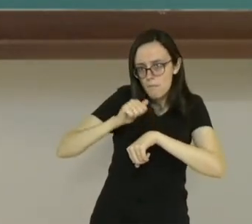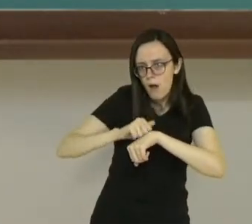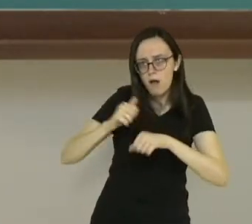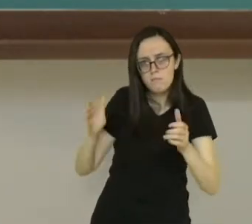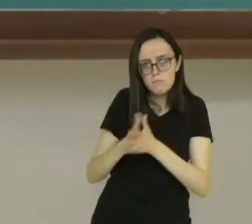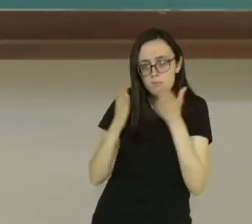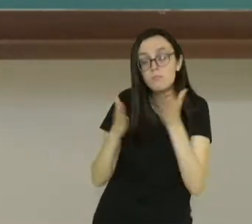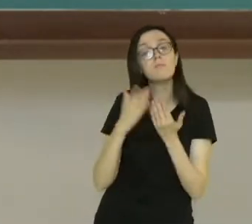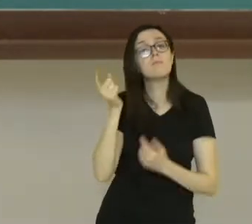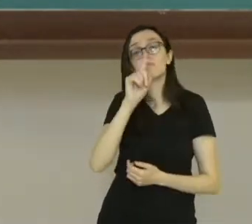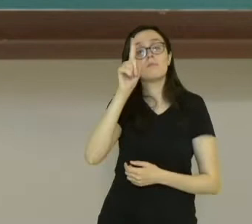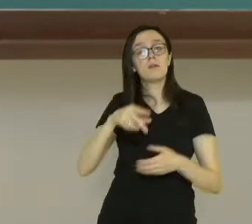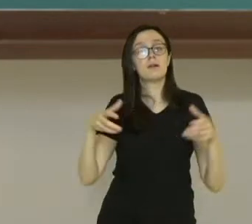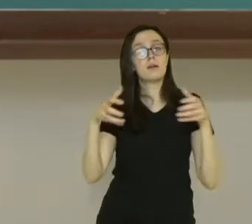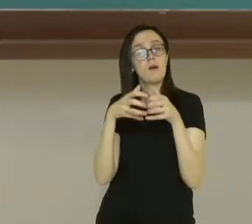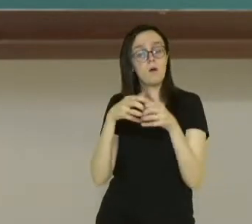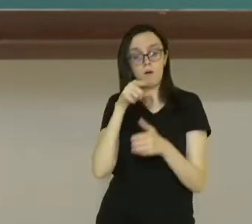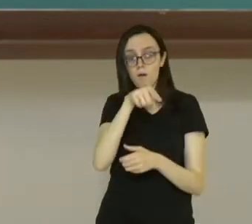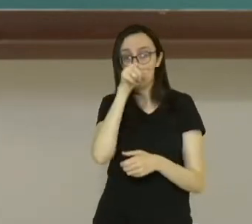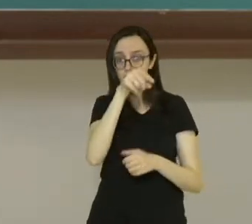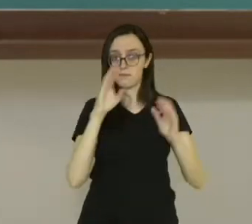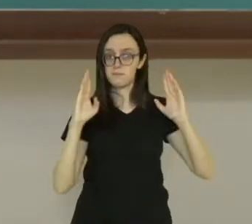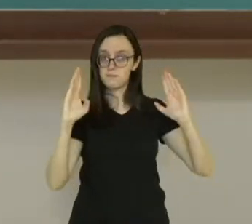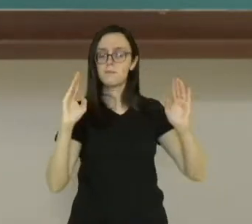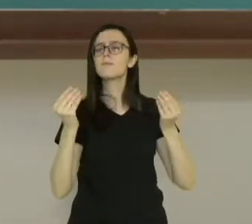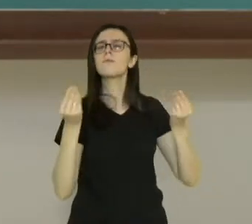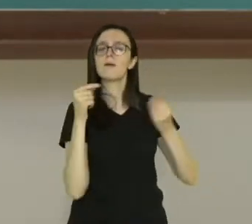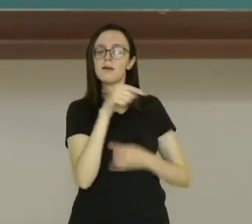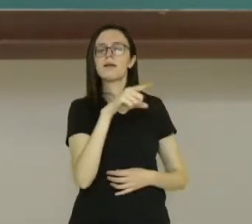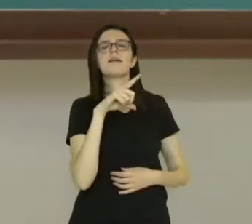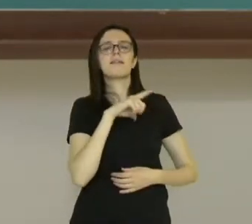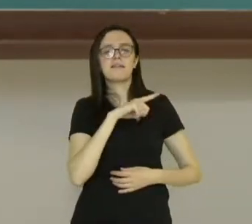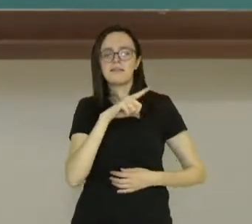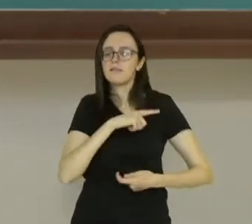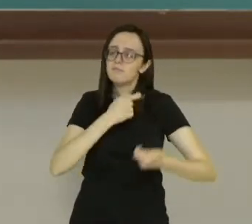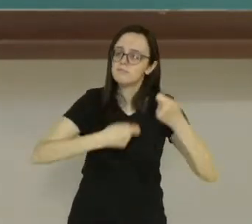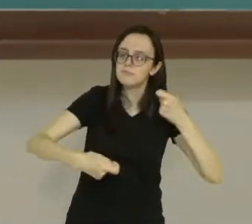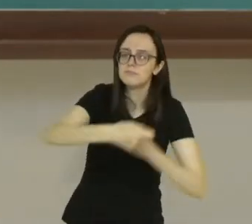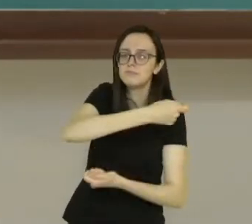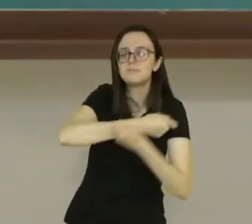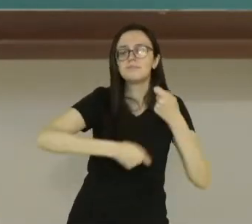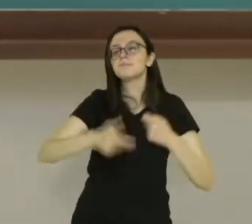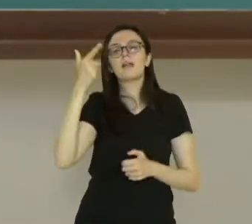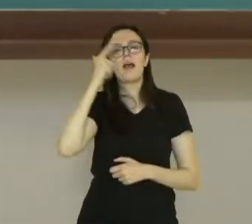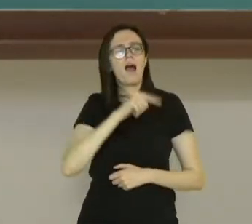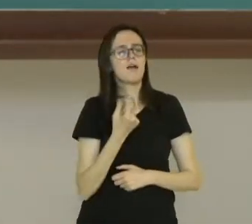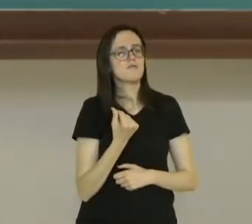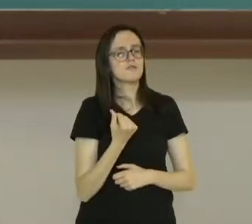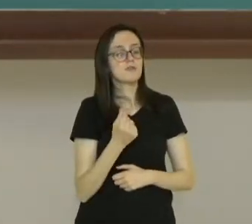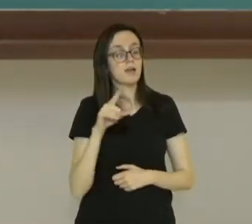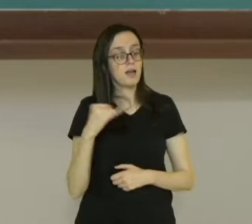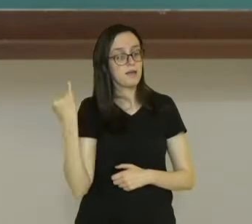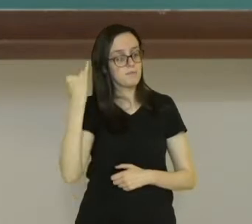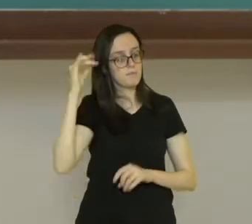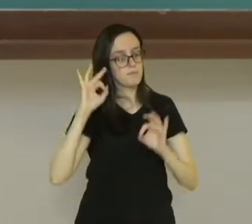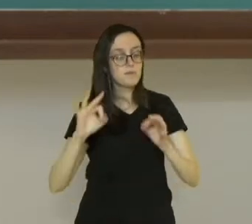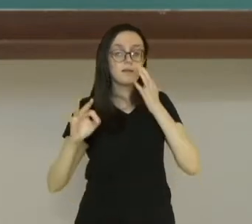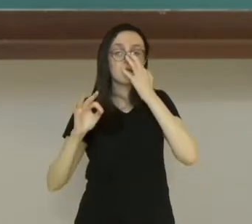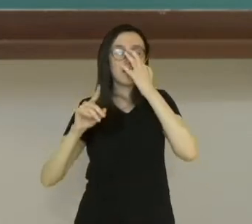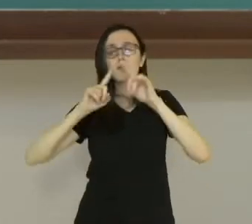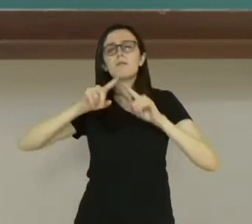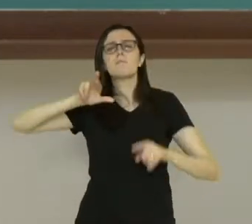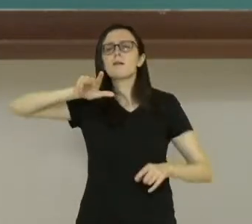uma classe social que nesse período tinham comércios, ganhavam dinheiro, isso é muito importante, mas não